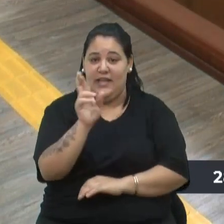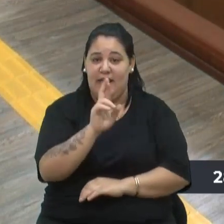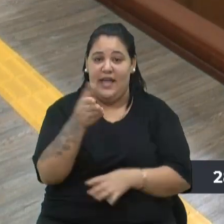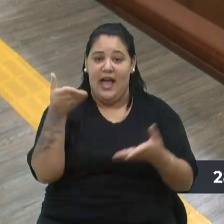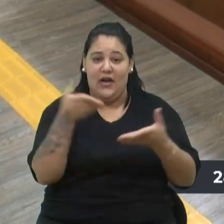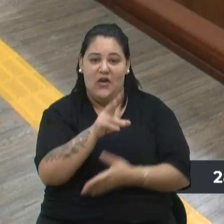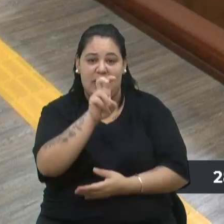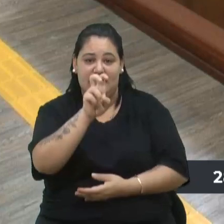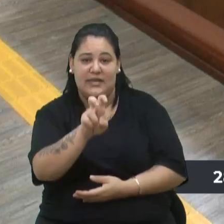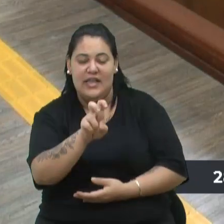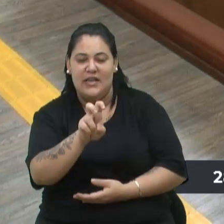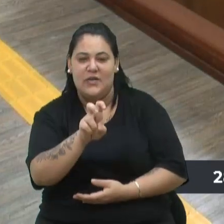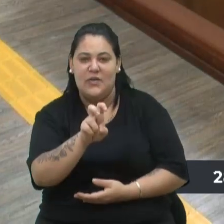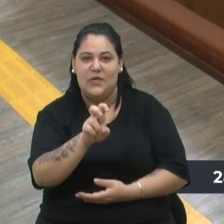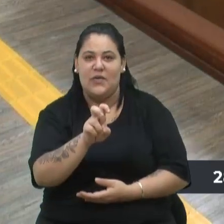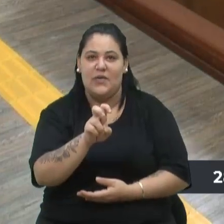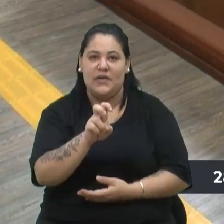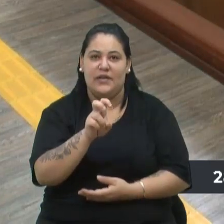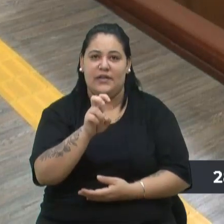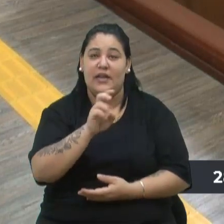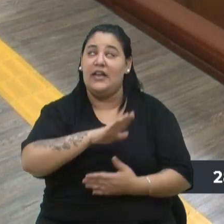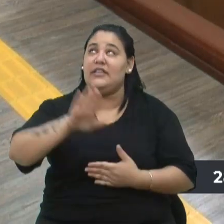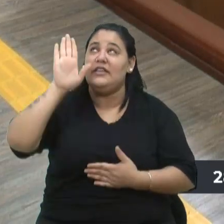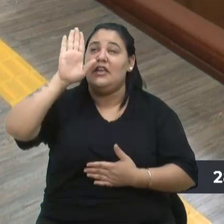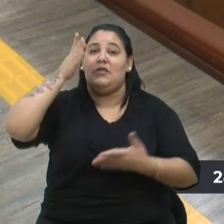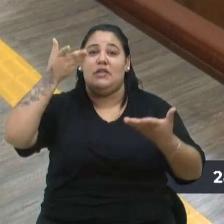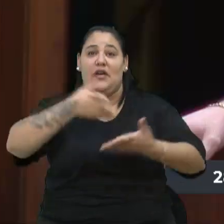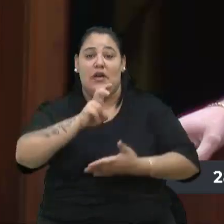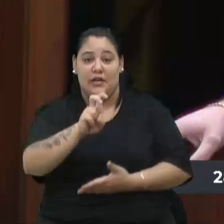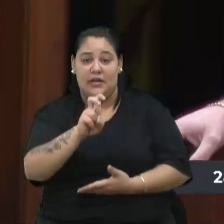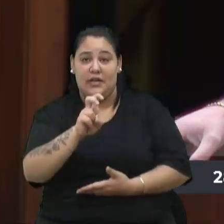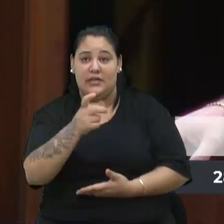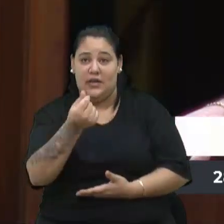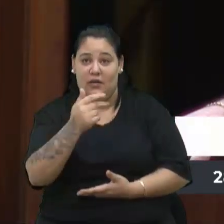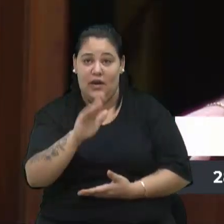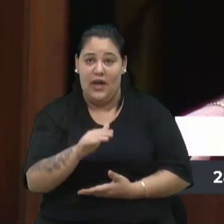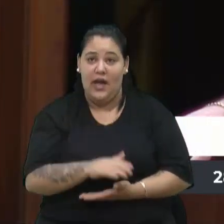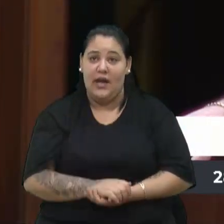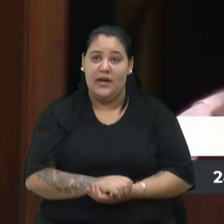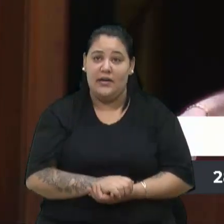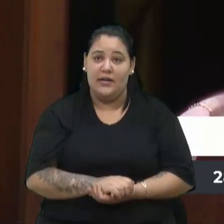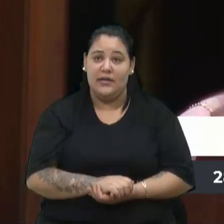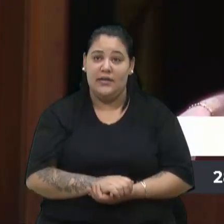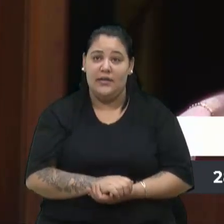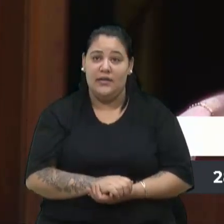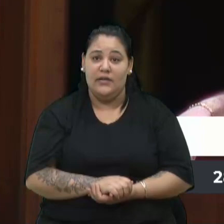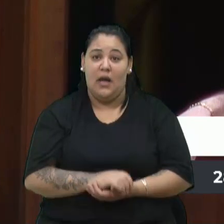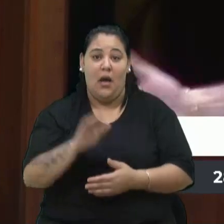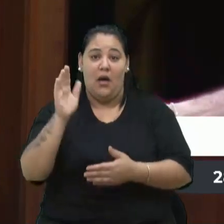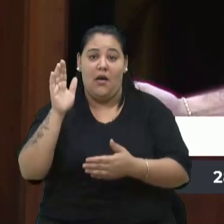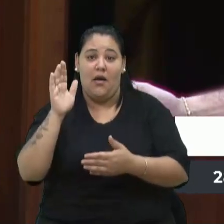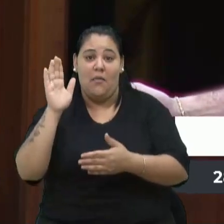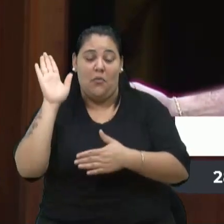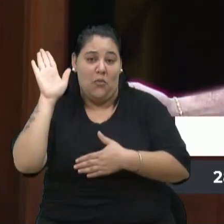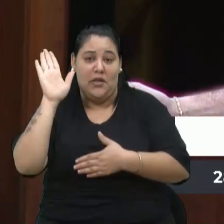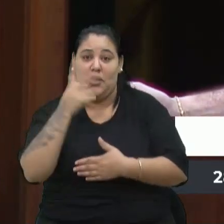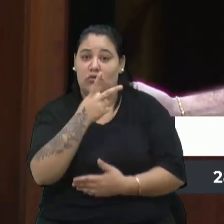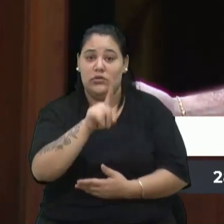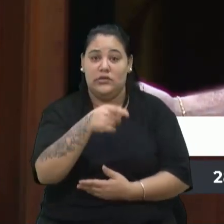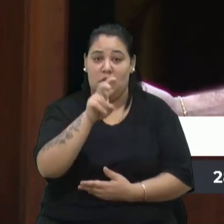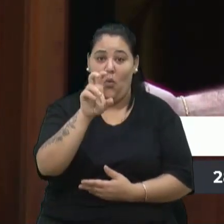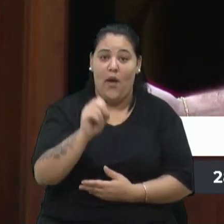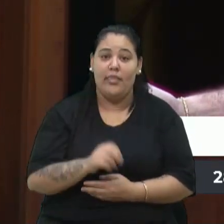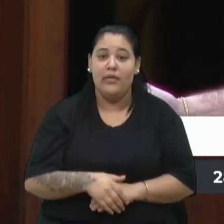está 5, e que, graças a Deus, que está 5 pila, tem que baixar mais. Estavam prometendo a R$2,50, tem que baixar